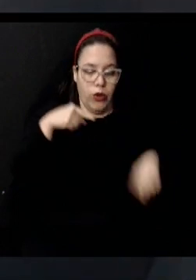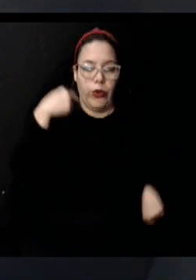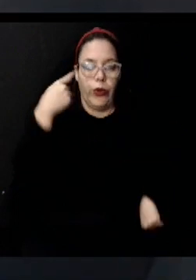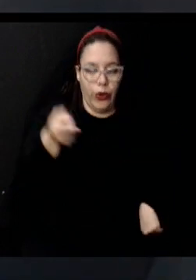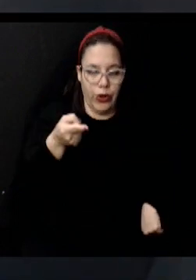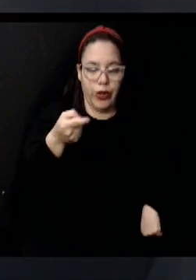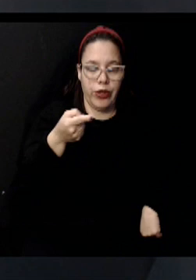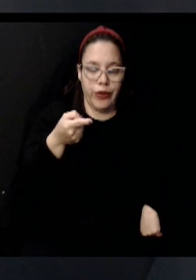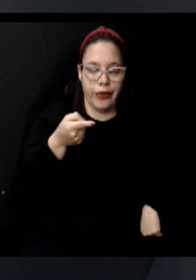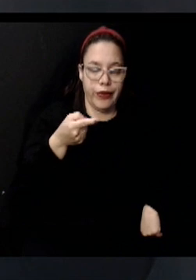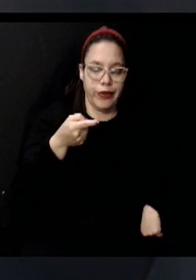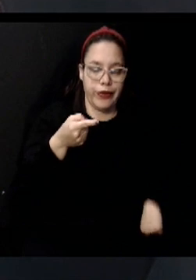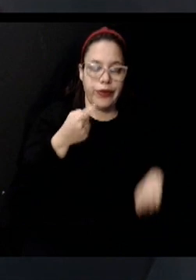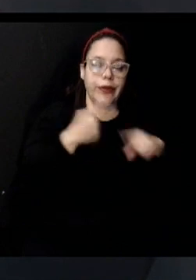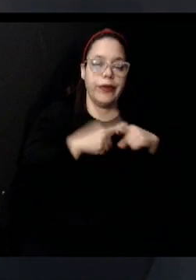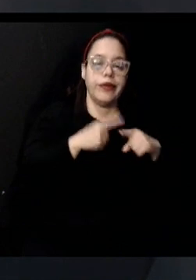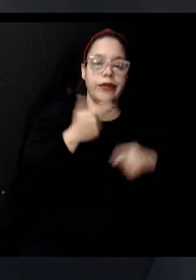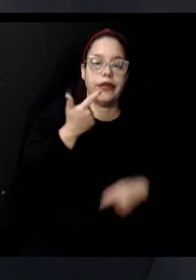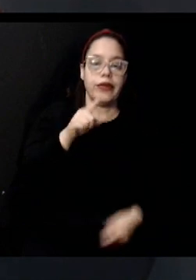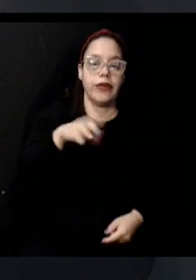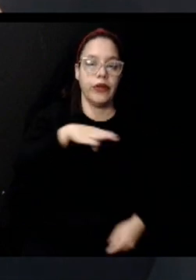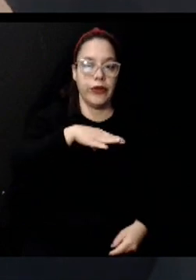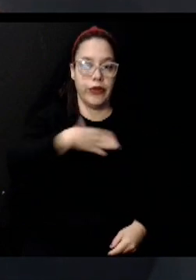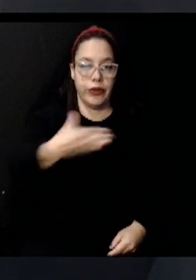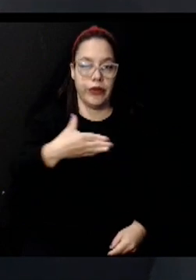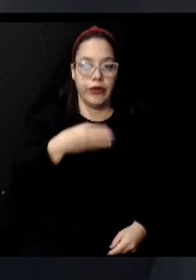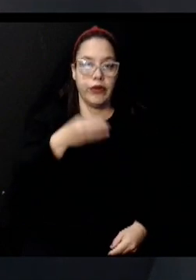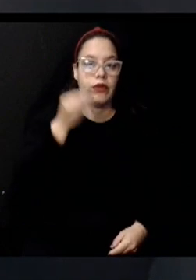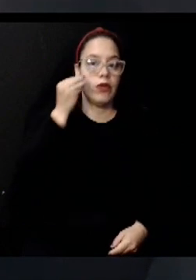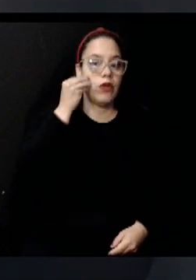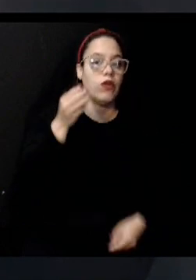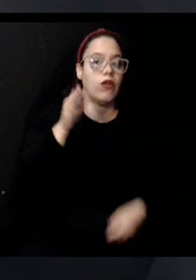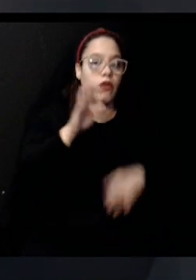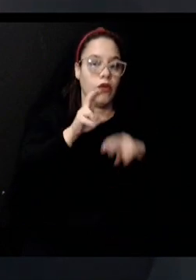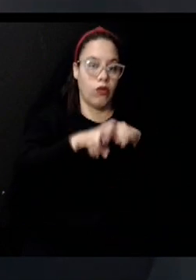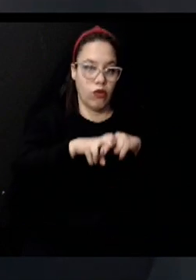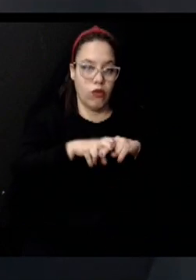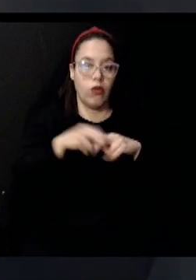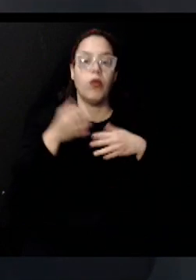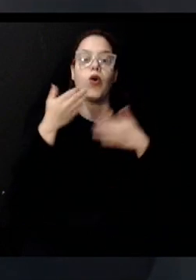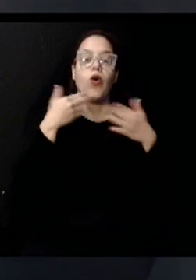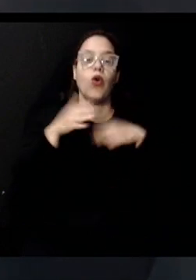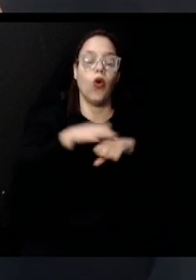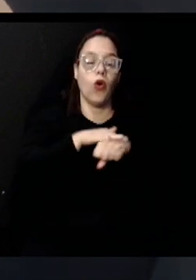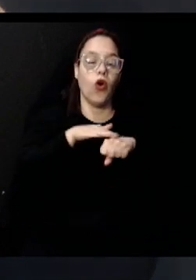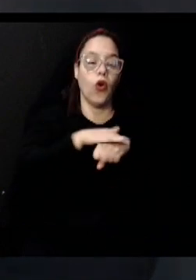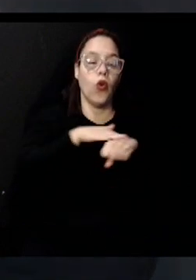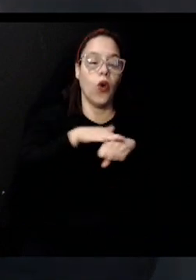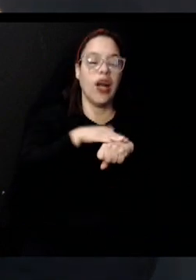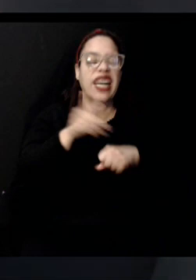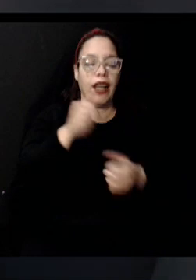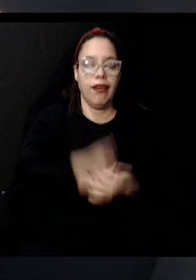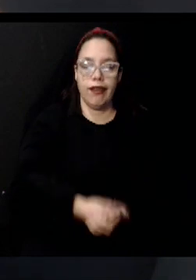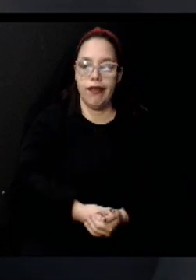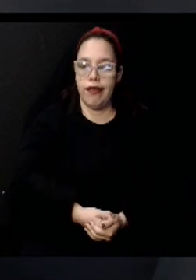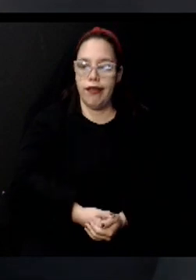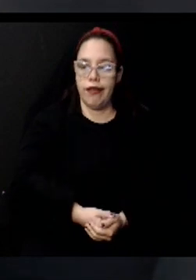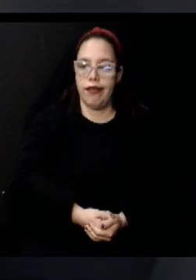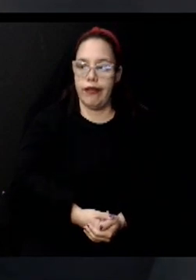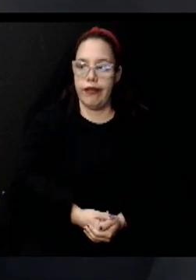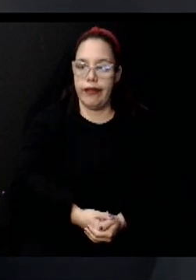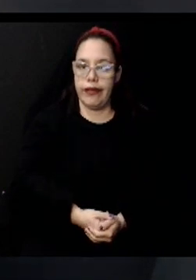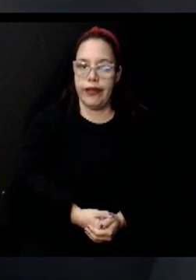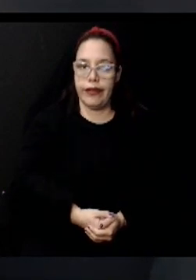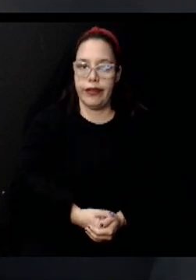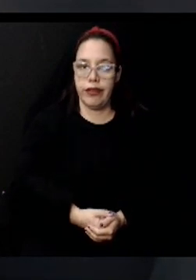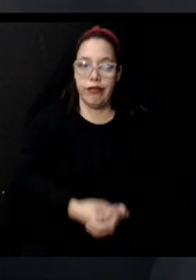porque a gente não tem coragem de sentar e falar: "Vem cá, vamos conversar", Isso. né. Então, na hora que eu falo: "Isso está me incomodando,